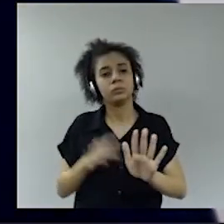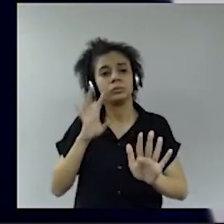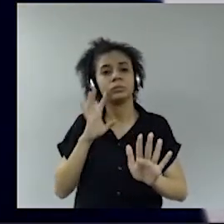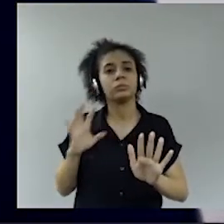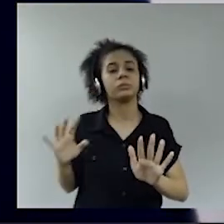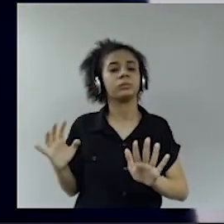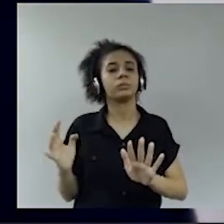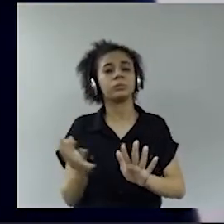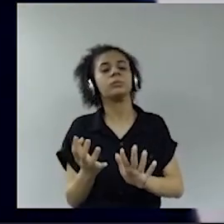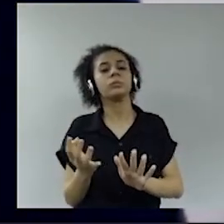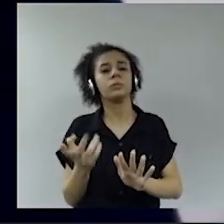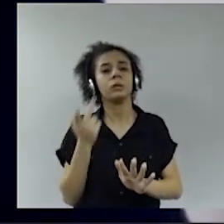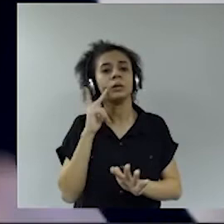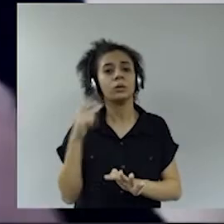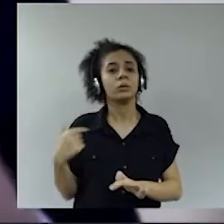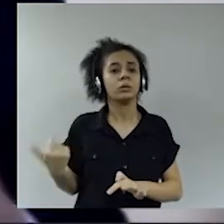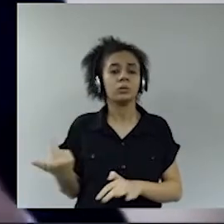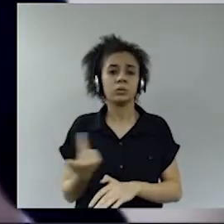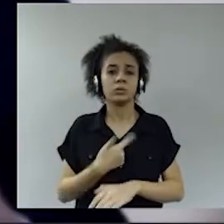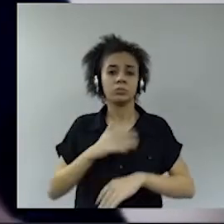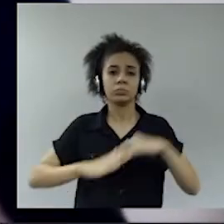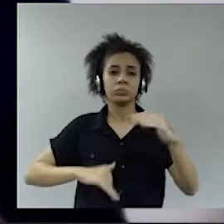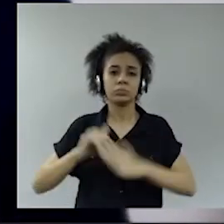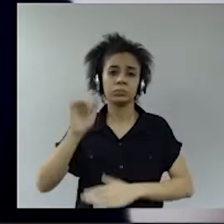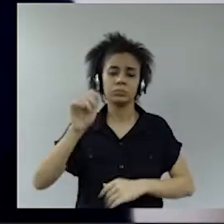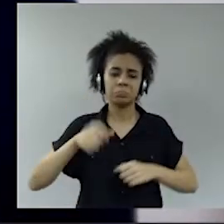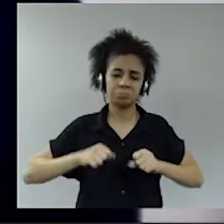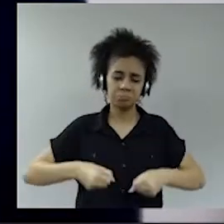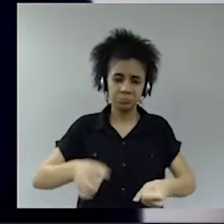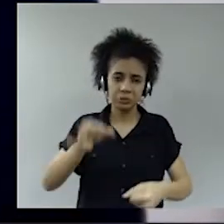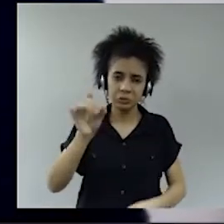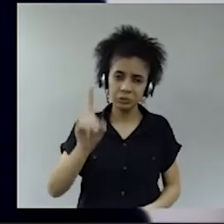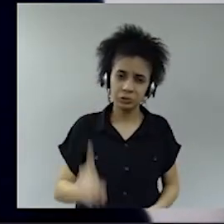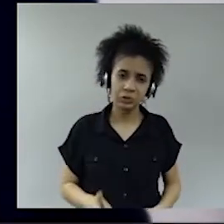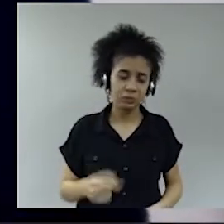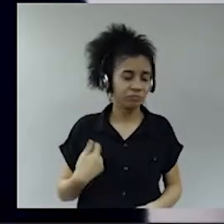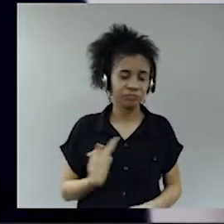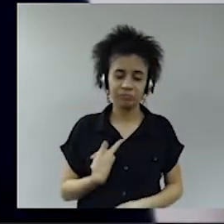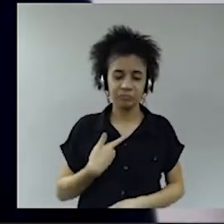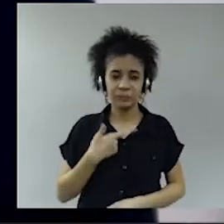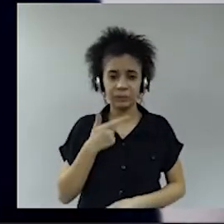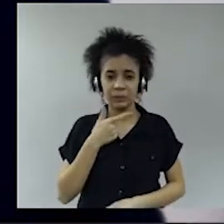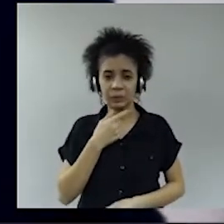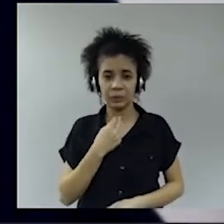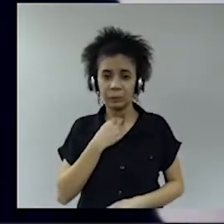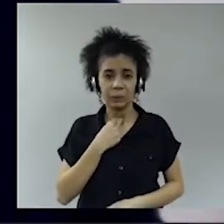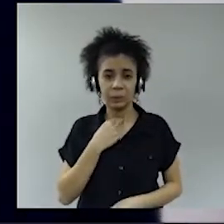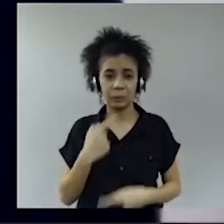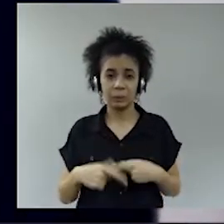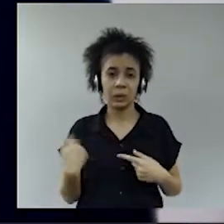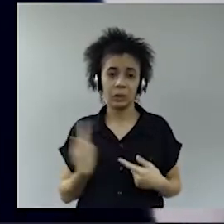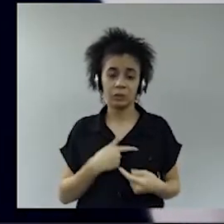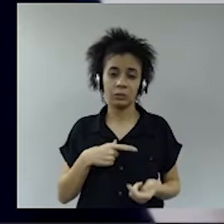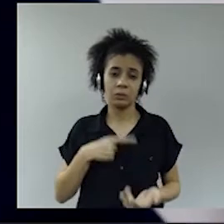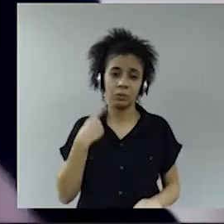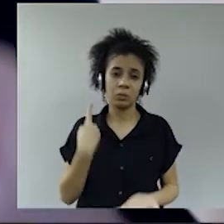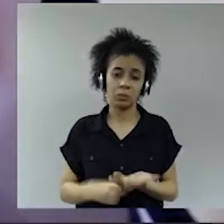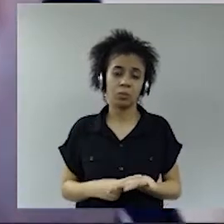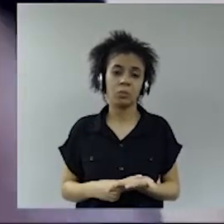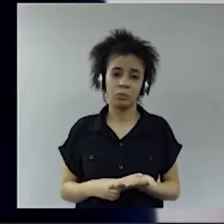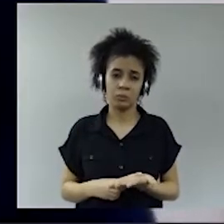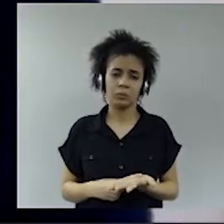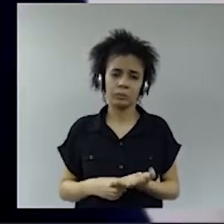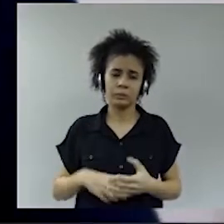soluções que nós, operadores do direito, não podemos, porque temos compromissos com